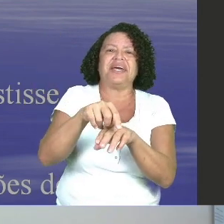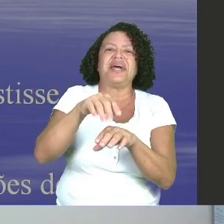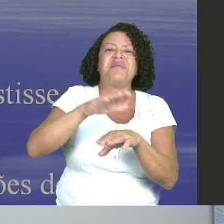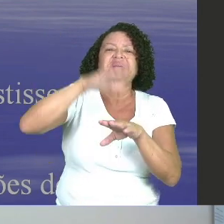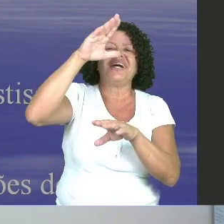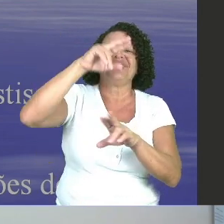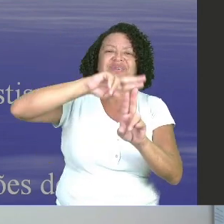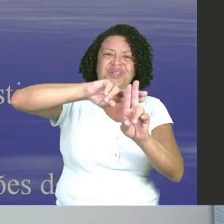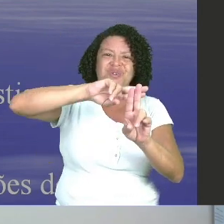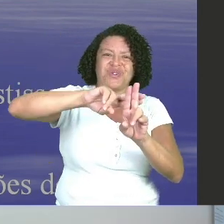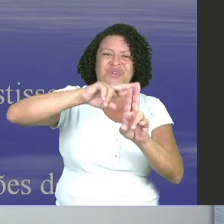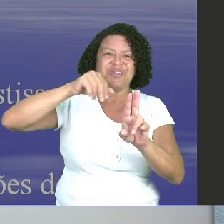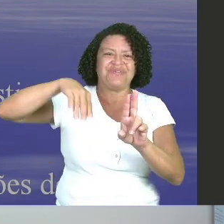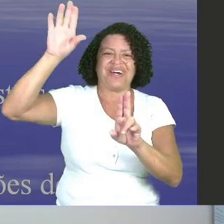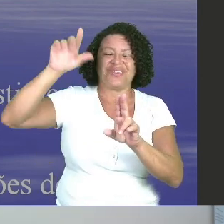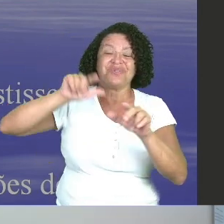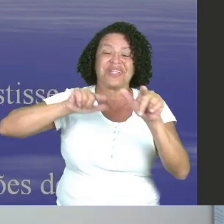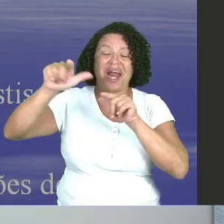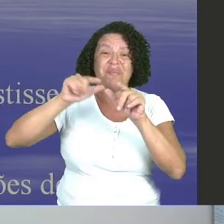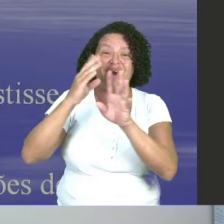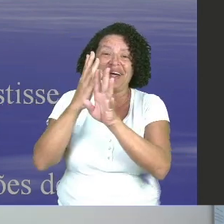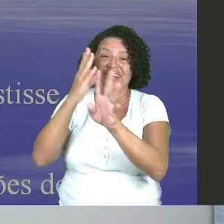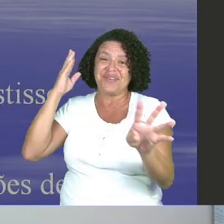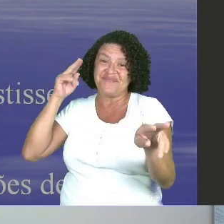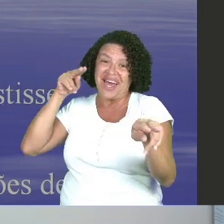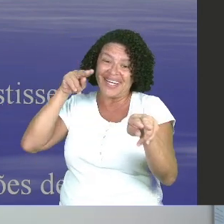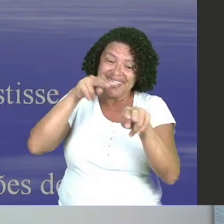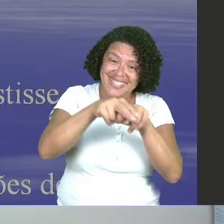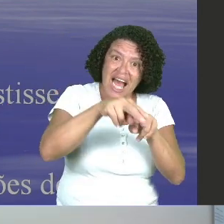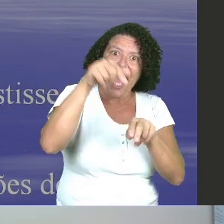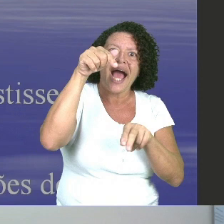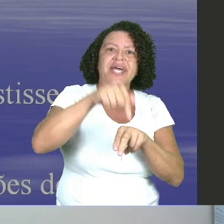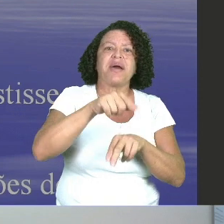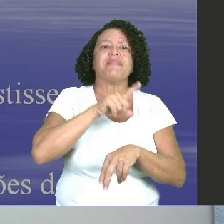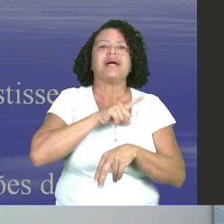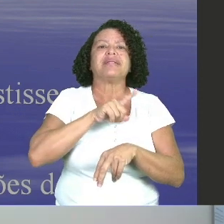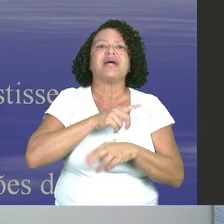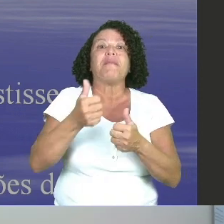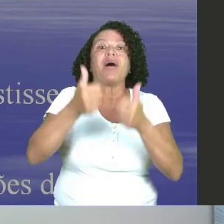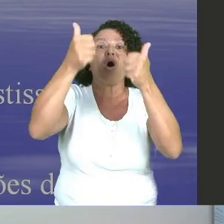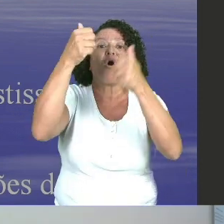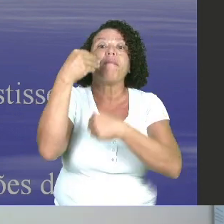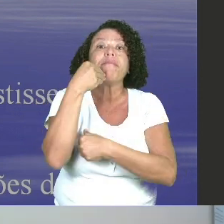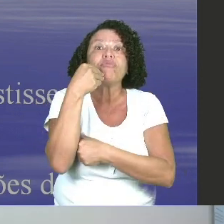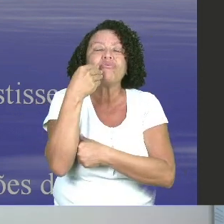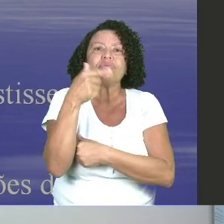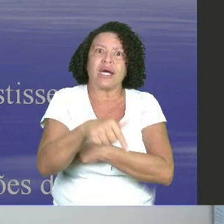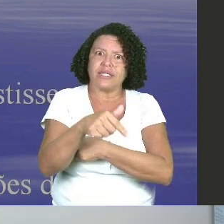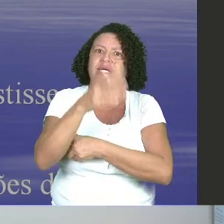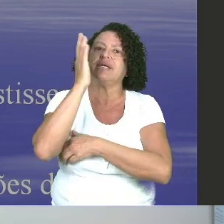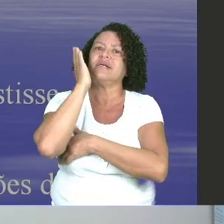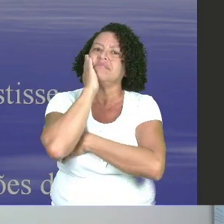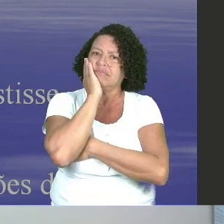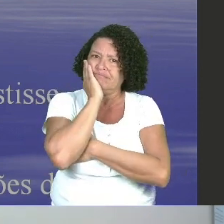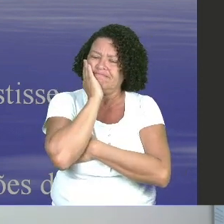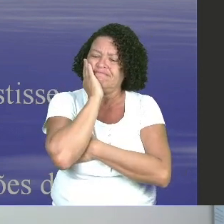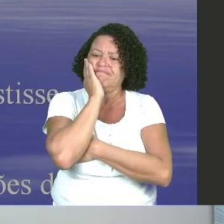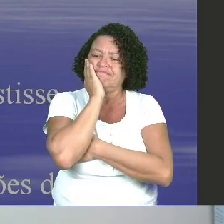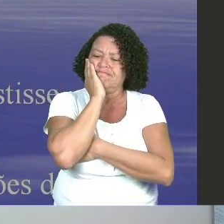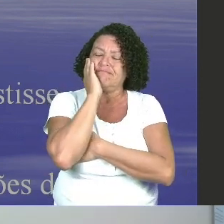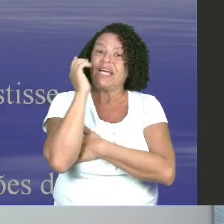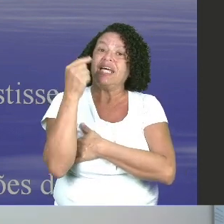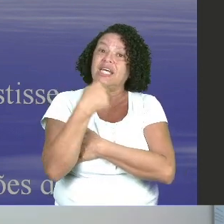do que a fila do emprego, para reencarnar aqui, para ter uma mera oportunidade de reencarnar. E nós